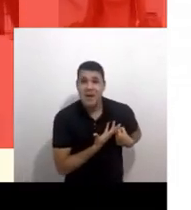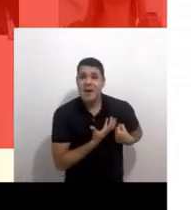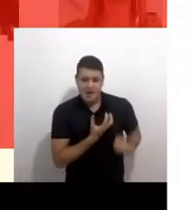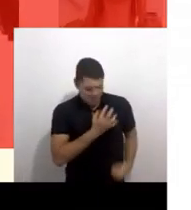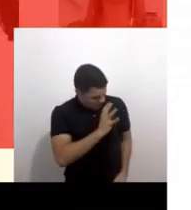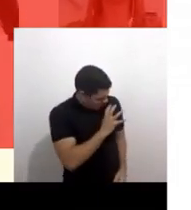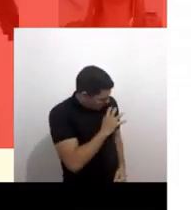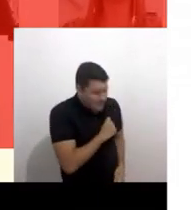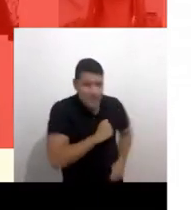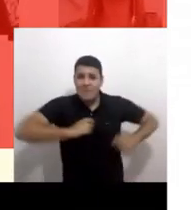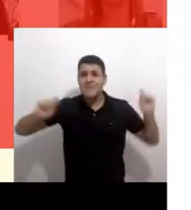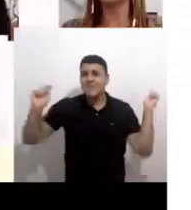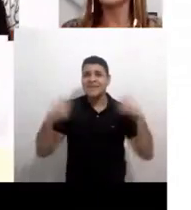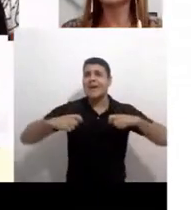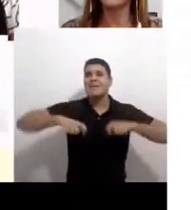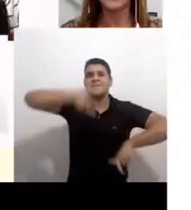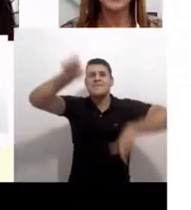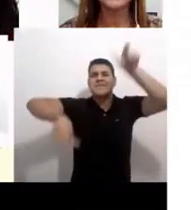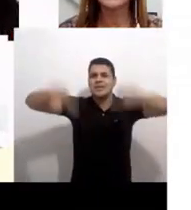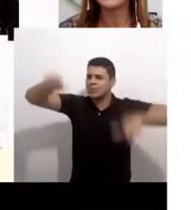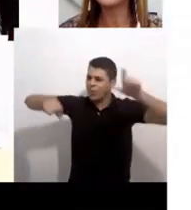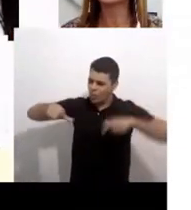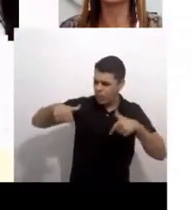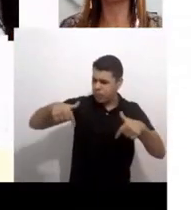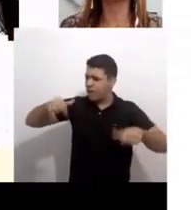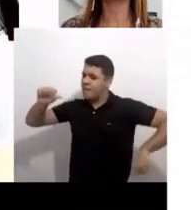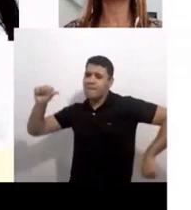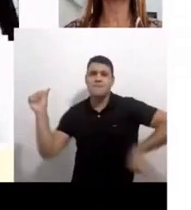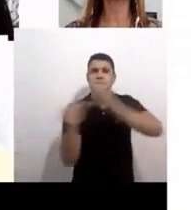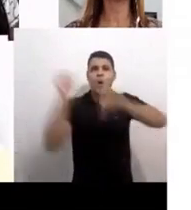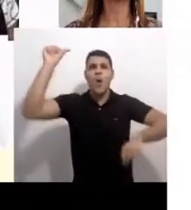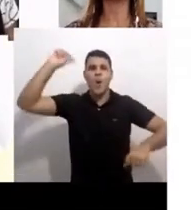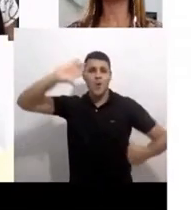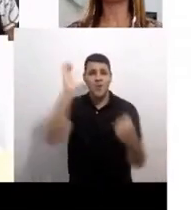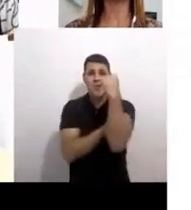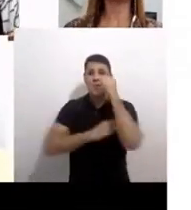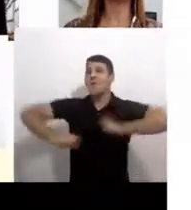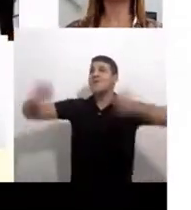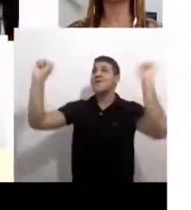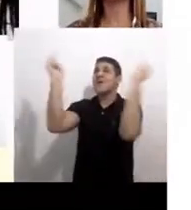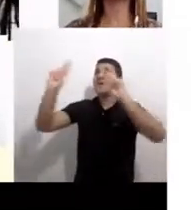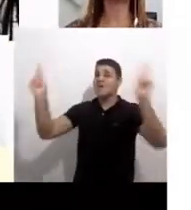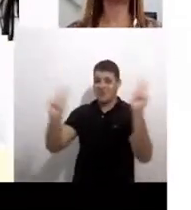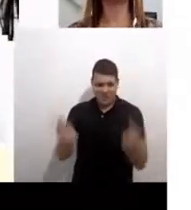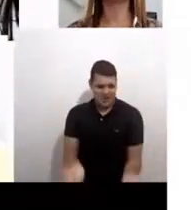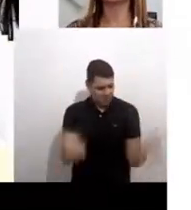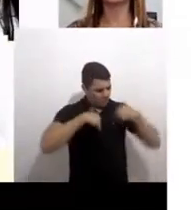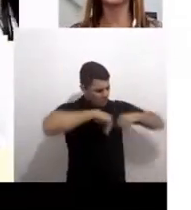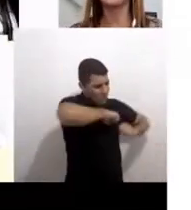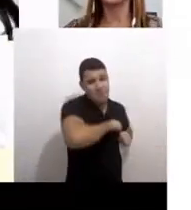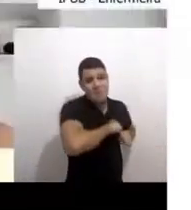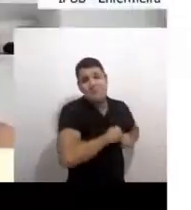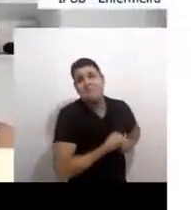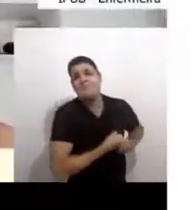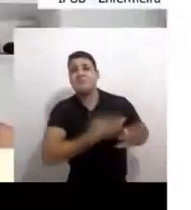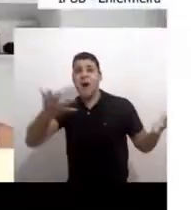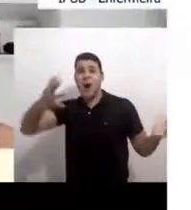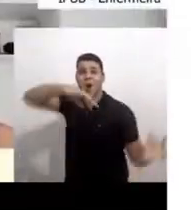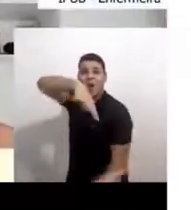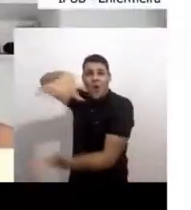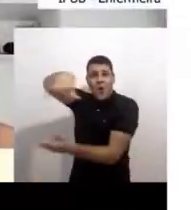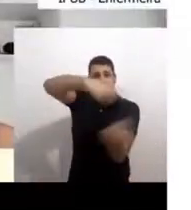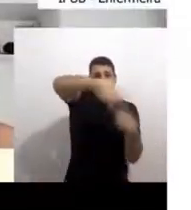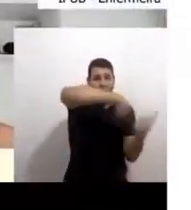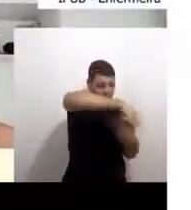nos transformar e a força da Paz limpar em todo lugar